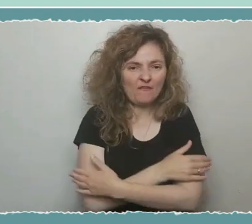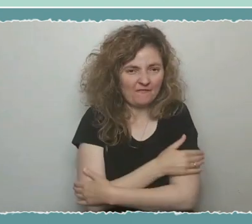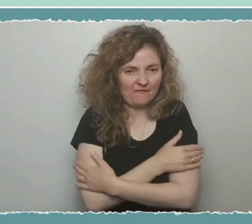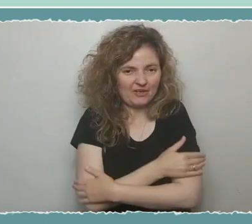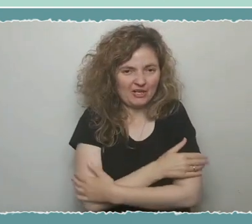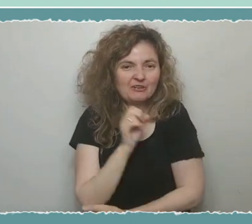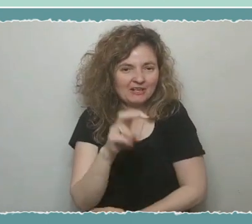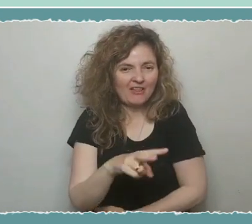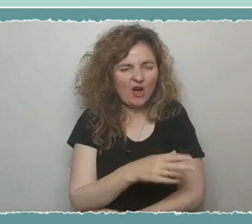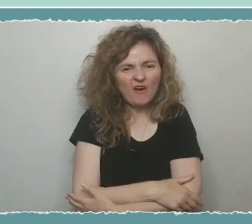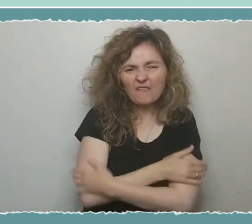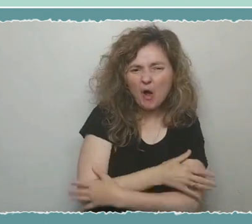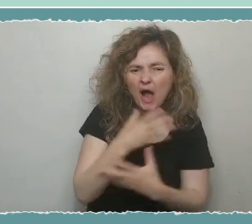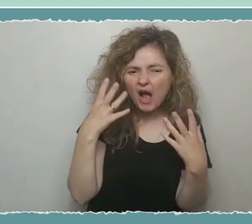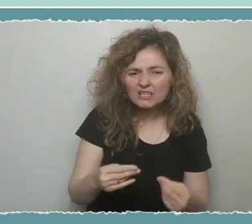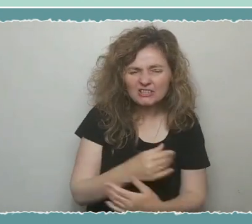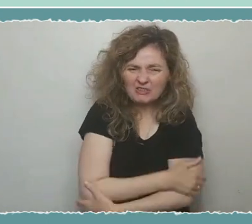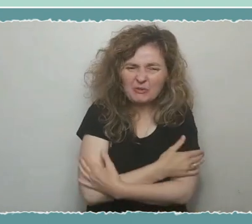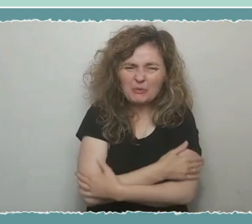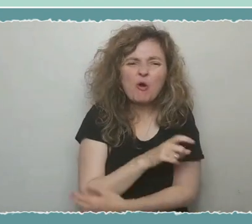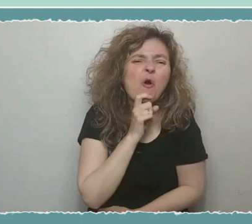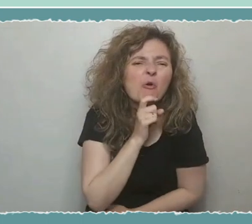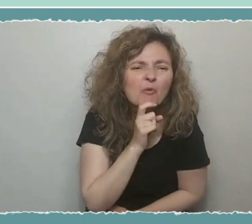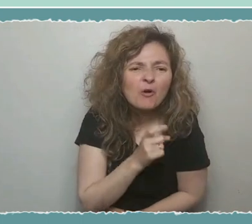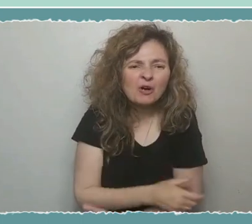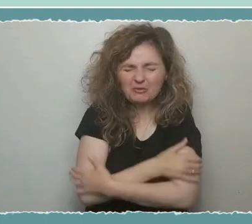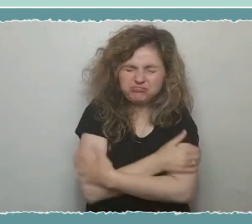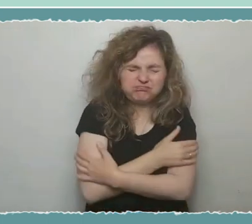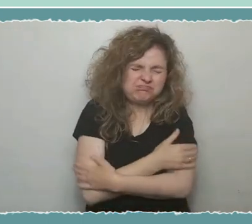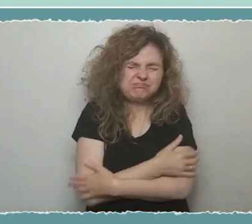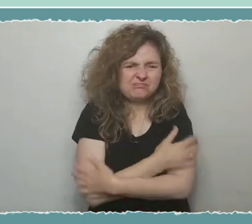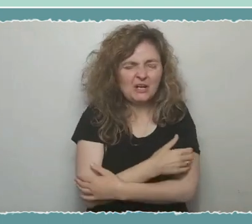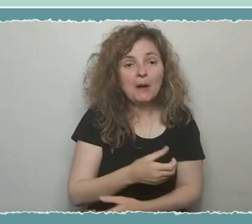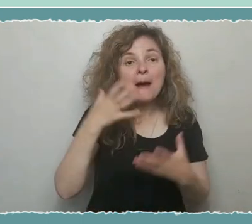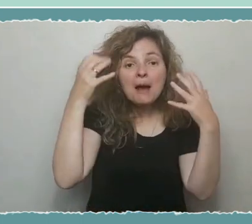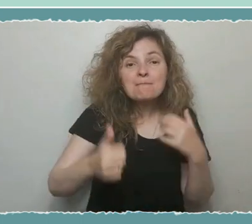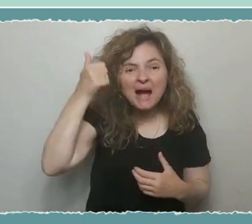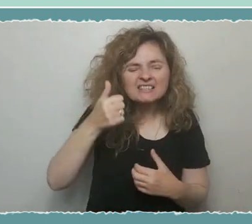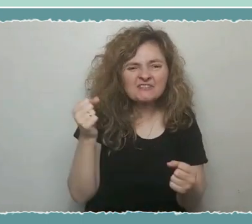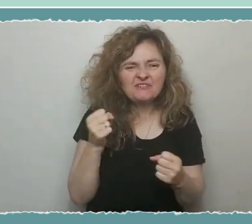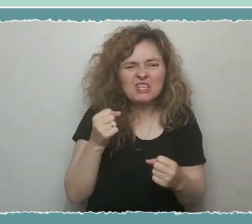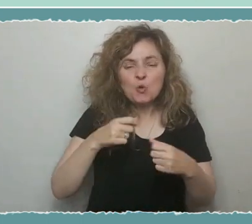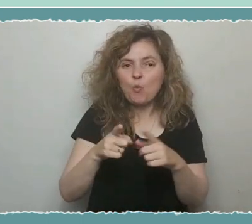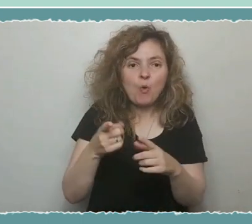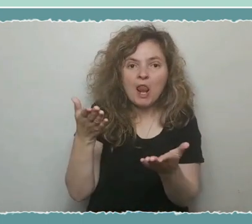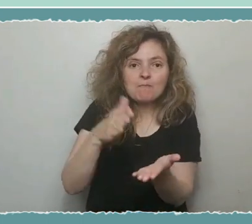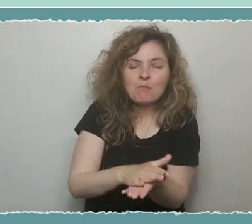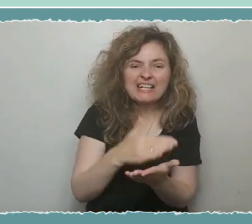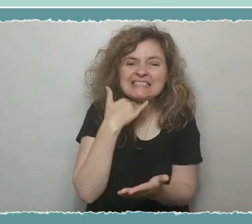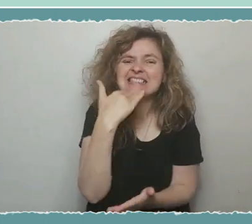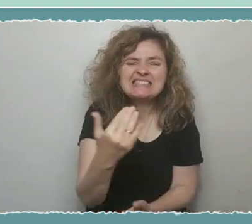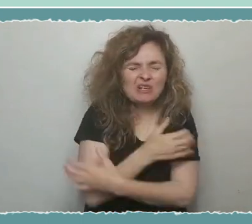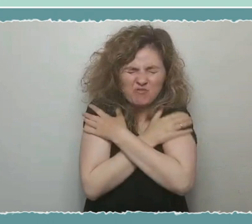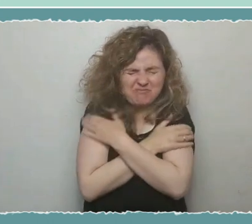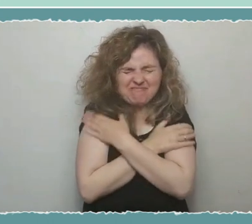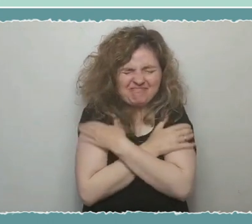frío? Frío ou moito frío? Moito frío, como é? Brrr. Moito frío, case morremos de frío. Case morremos de